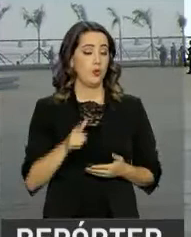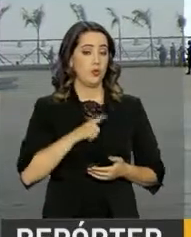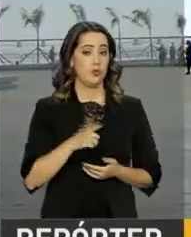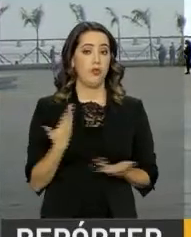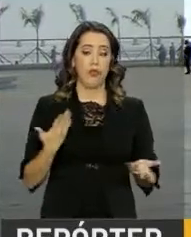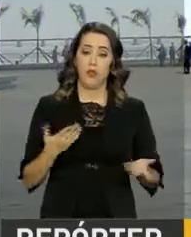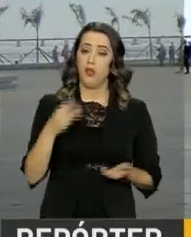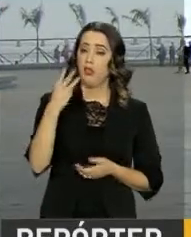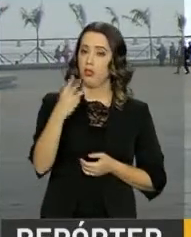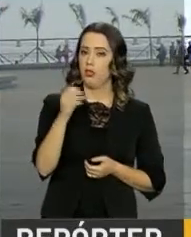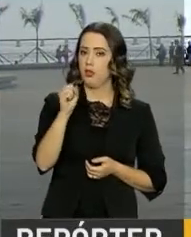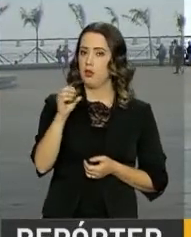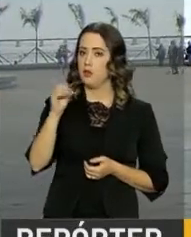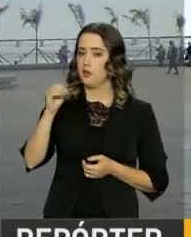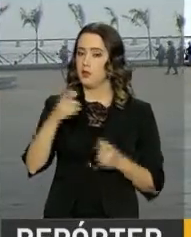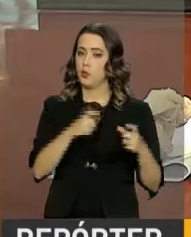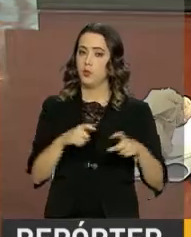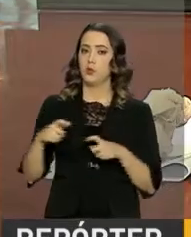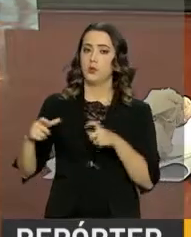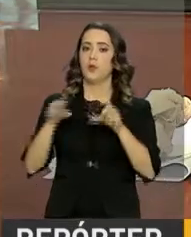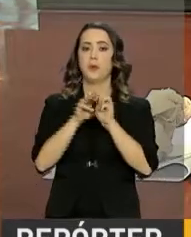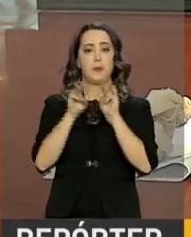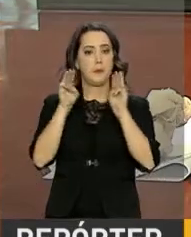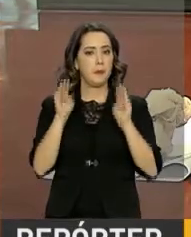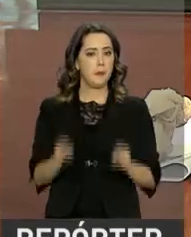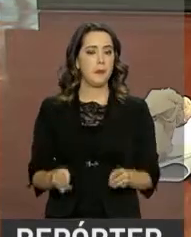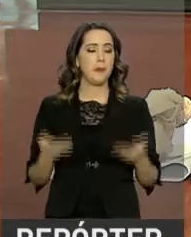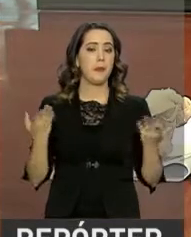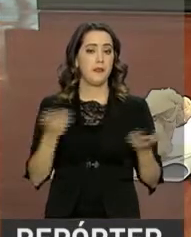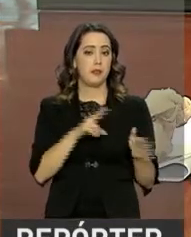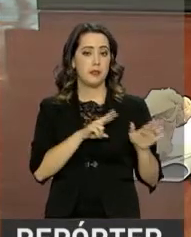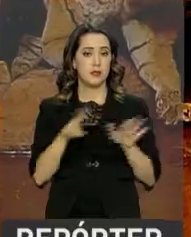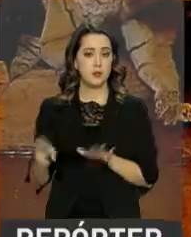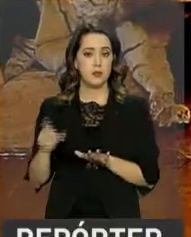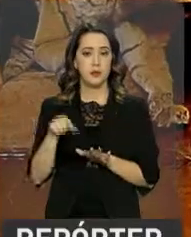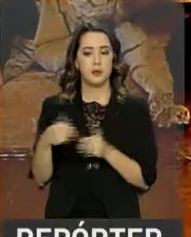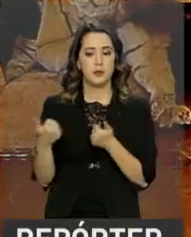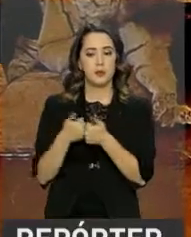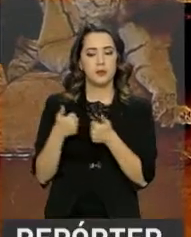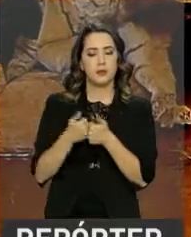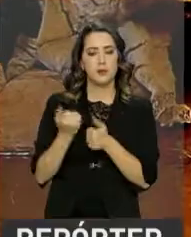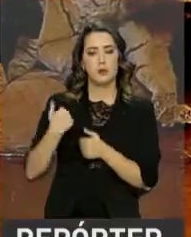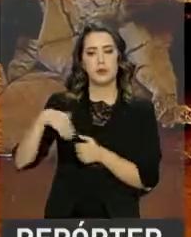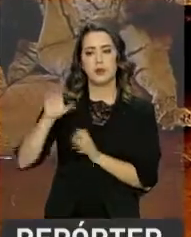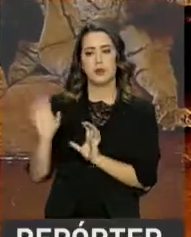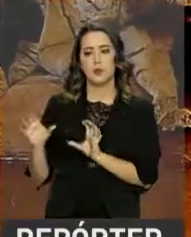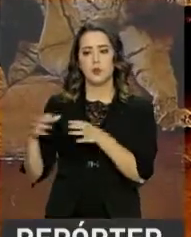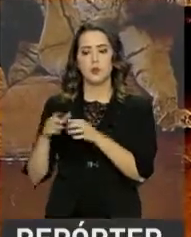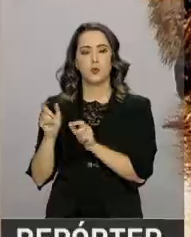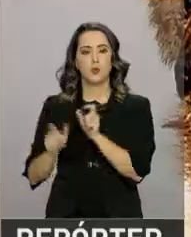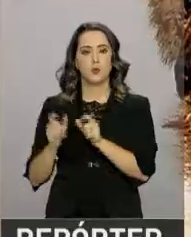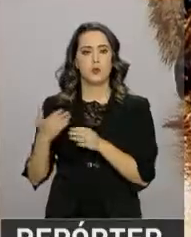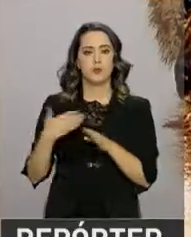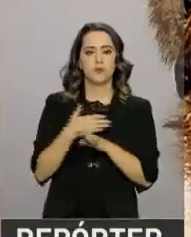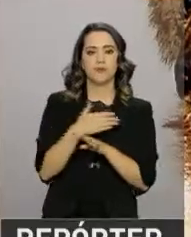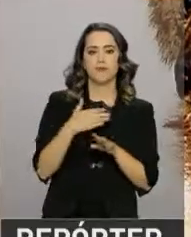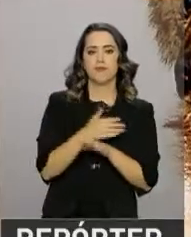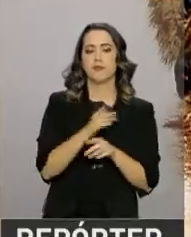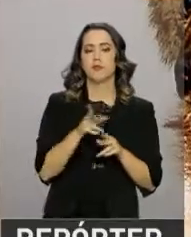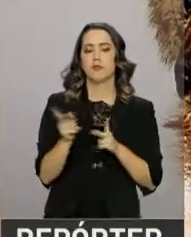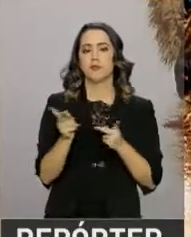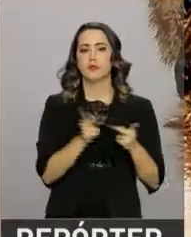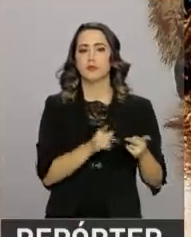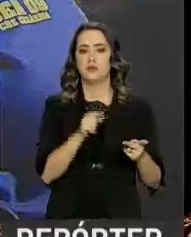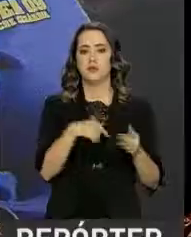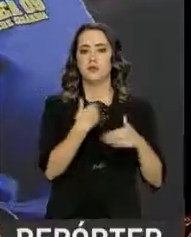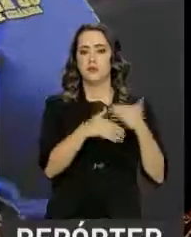Brasil 3.800 museus. Com a semana, a ideia é aproximar cada vez mais o público e ampliar o número de visitações,